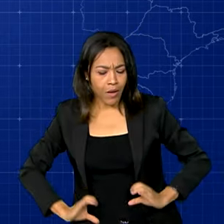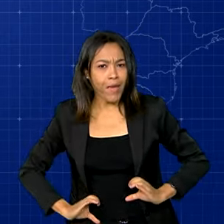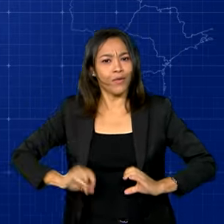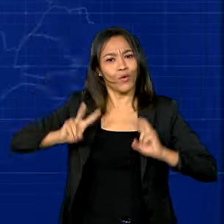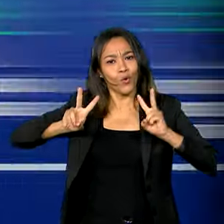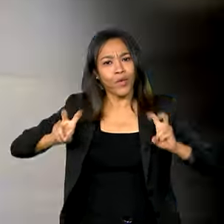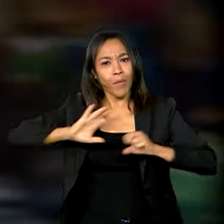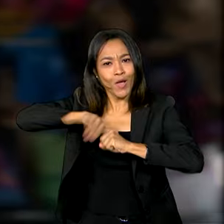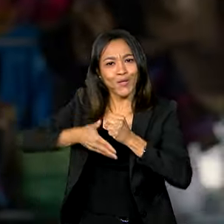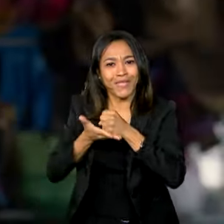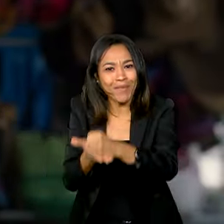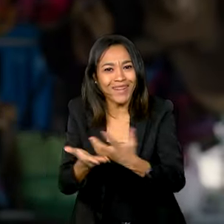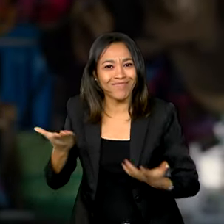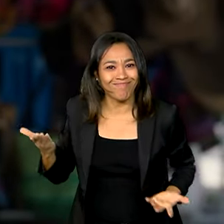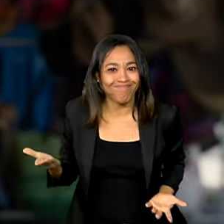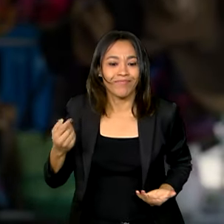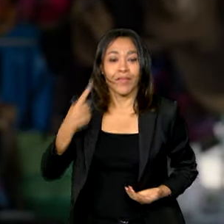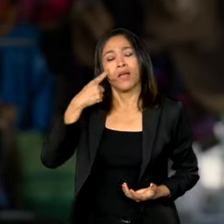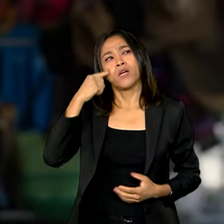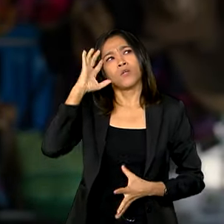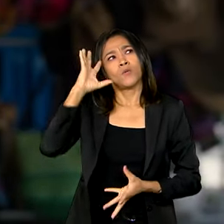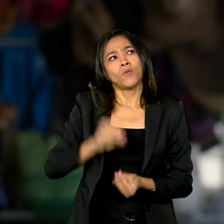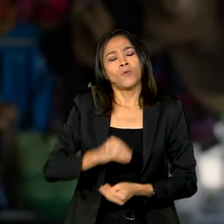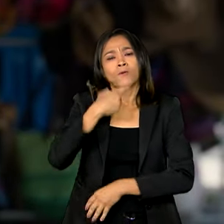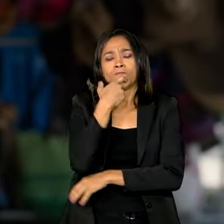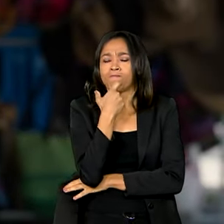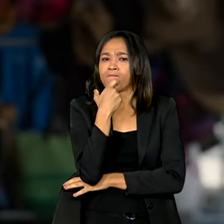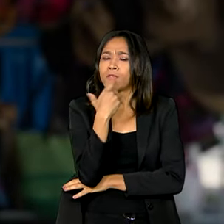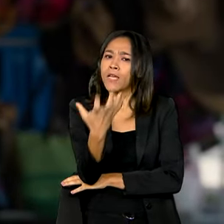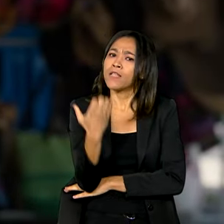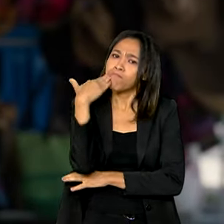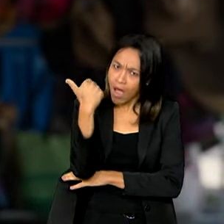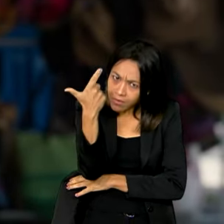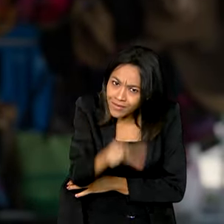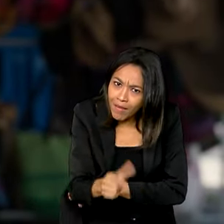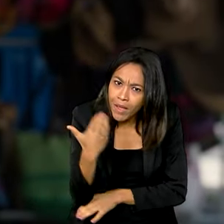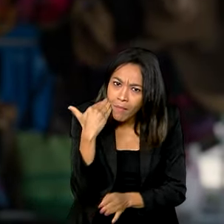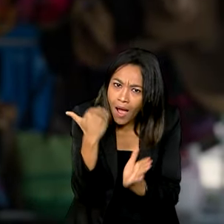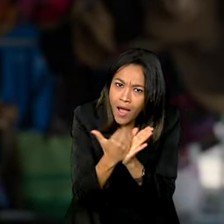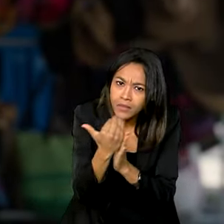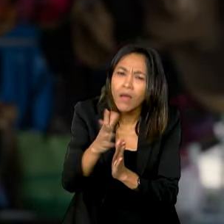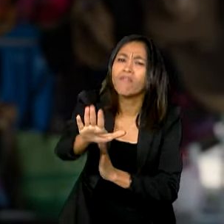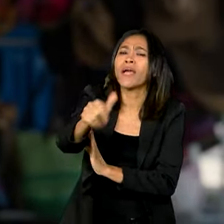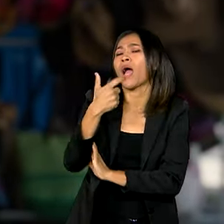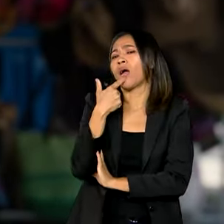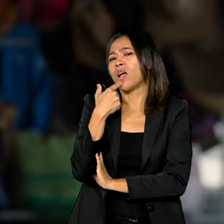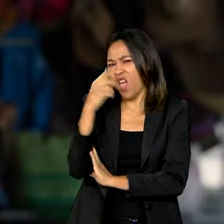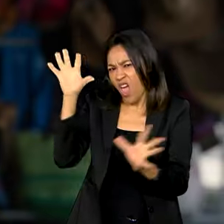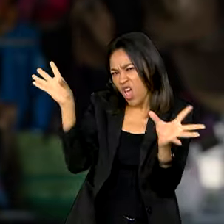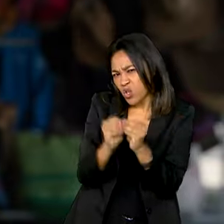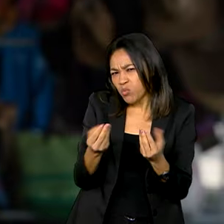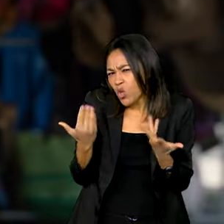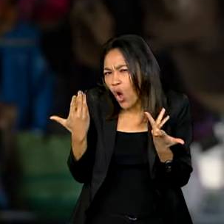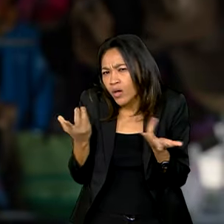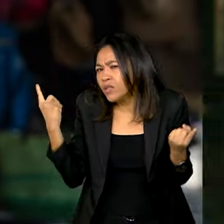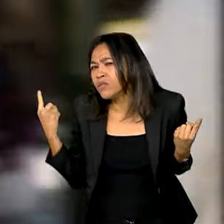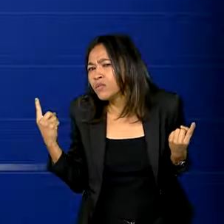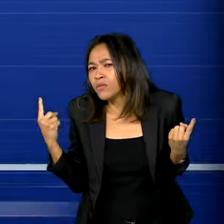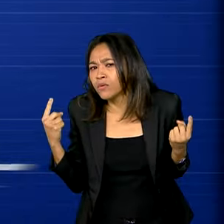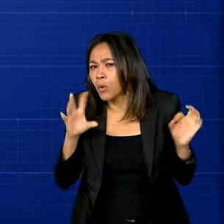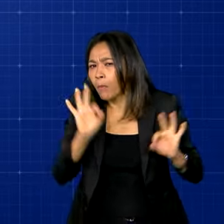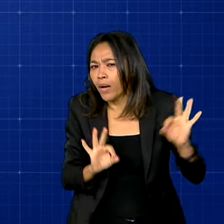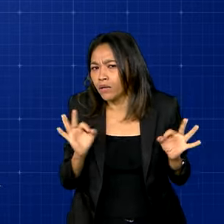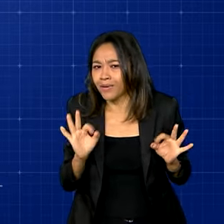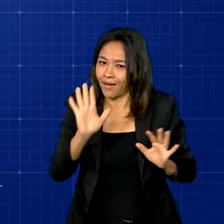sustentáveis. Por fim, querendo saber mais, você me pergunta, mas Roberto, o plano se resume a isso? Calma aí!